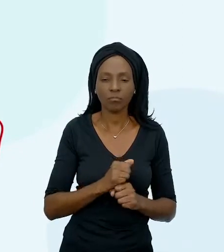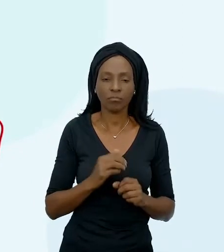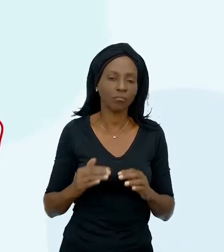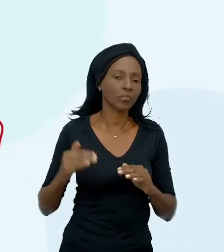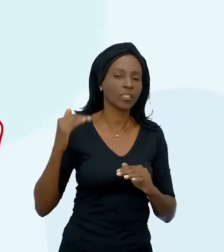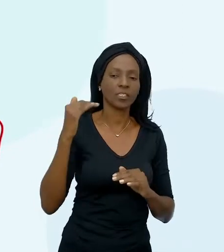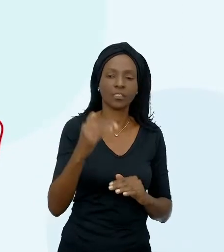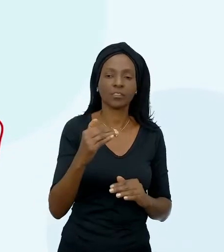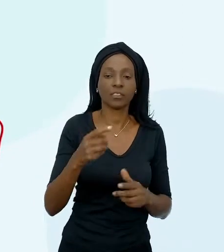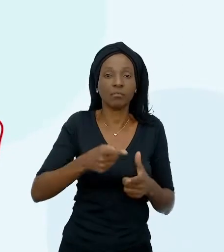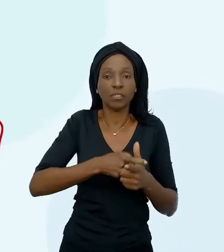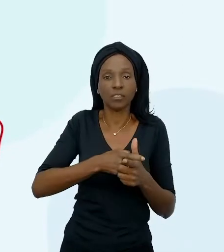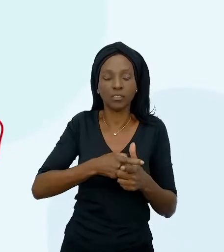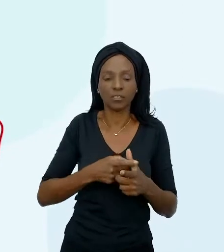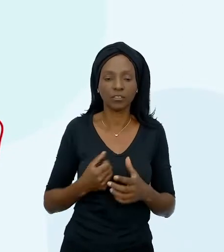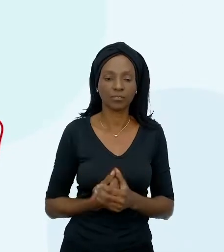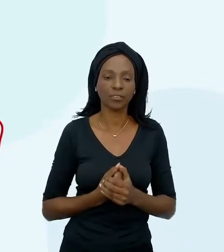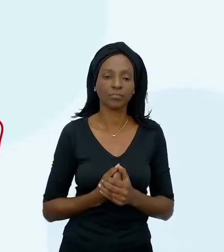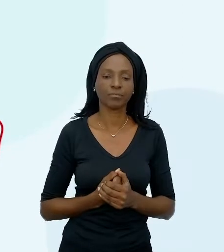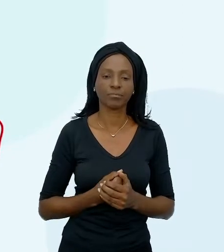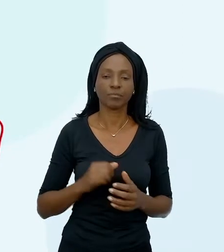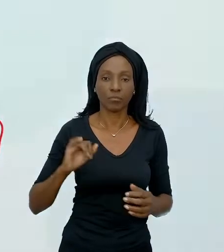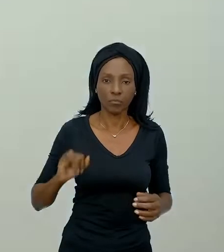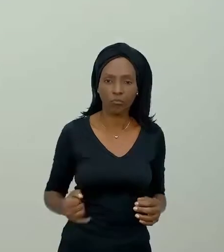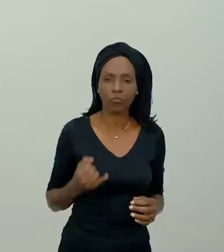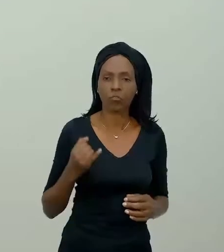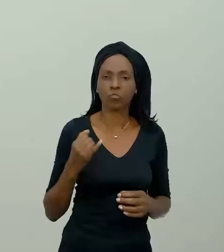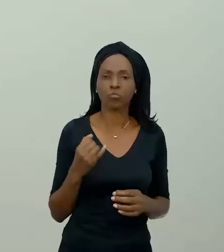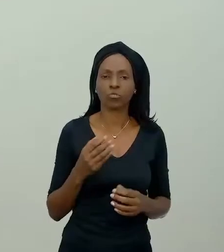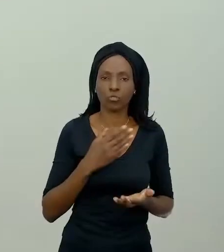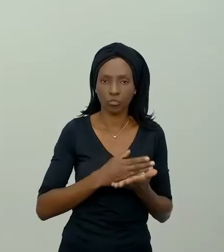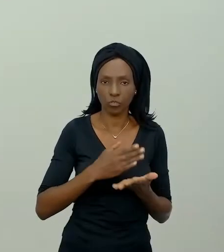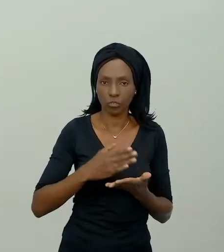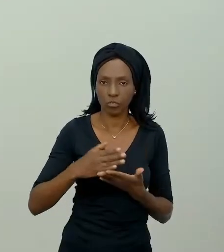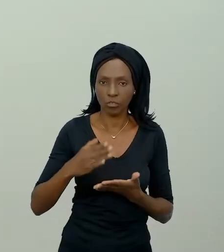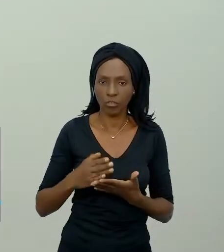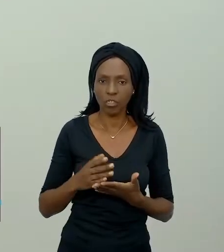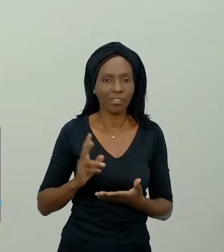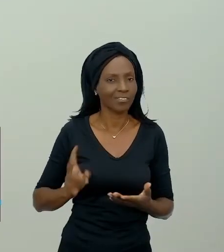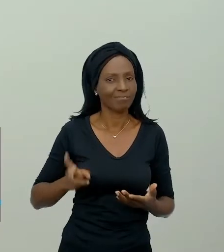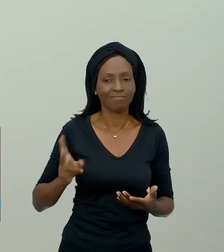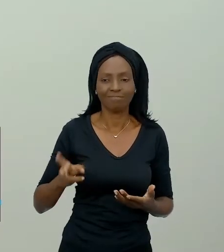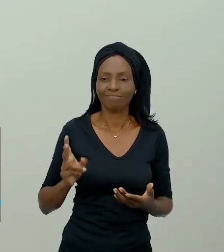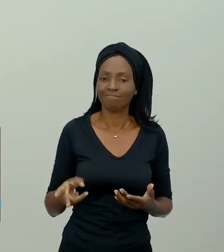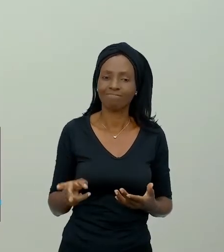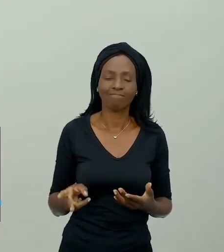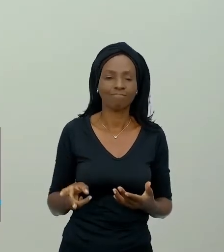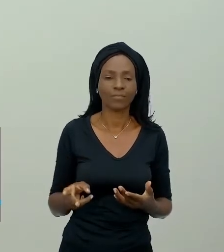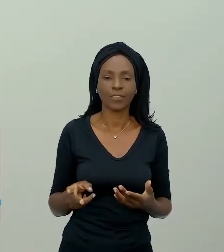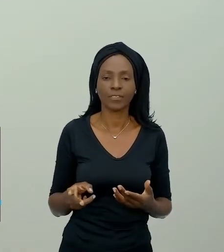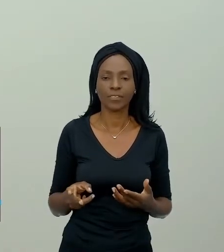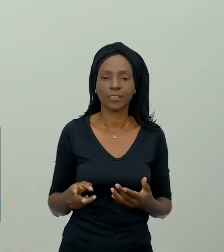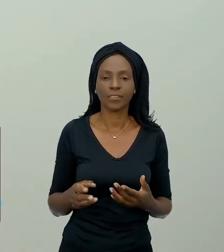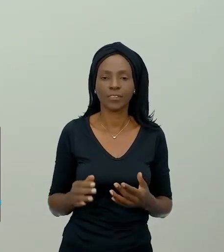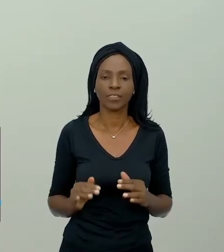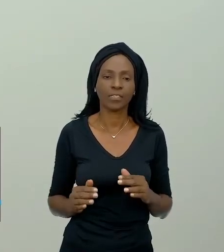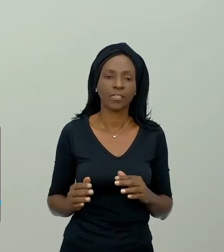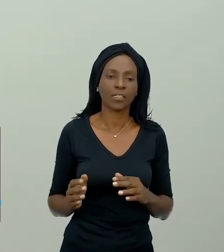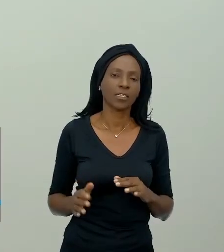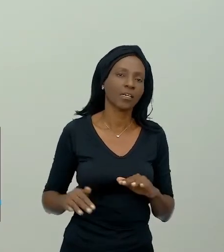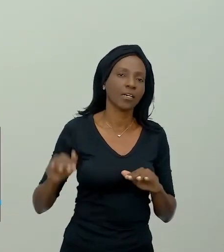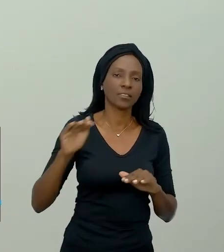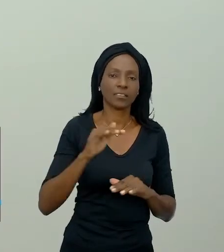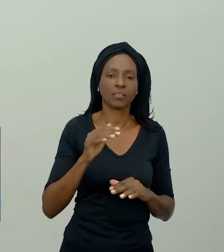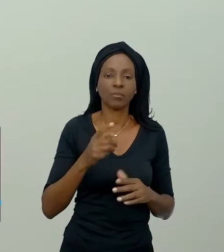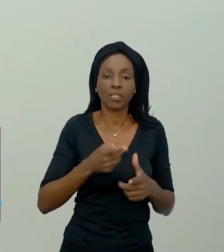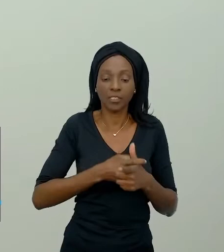saldo devedor. Então, os juros, quando a gente faz um financiamento, ele é sempre calculado aí no saldo devedor,